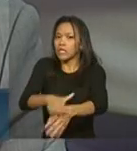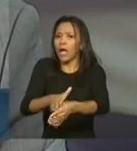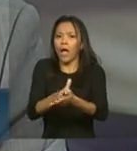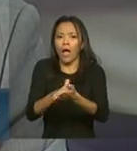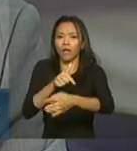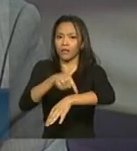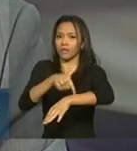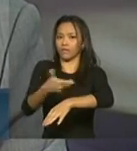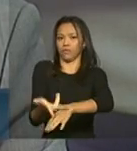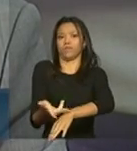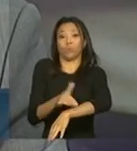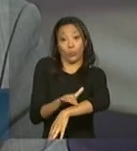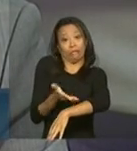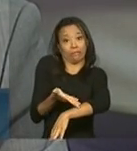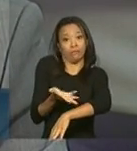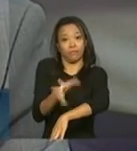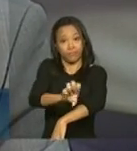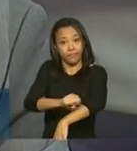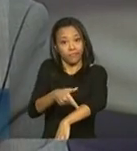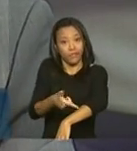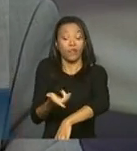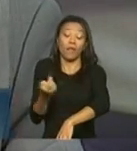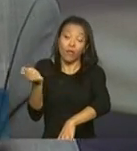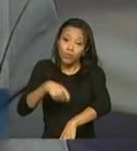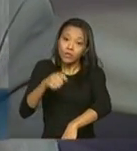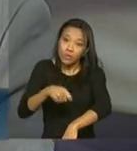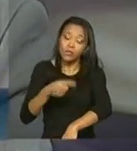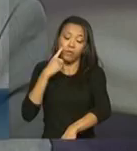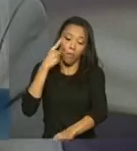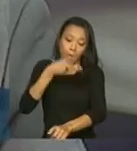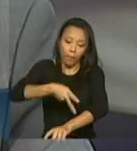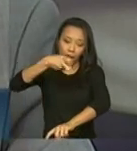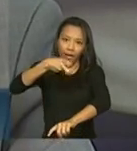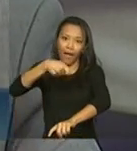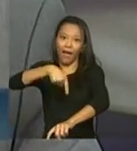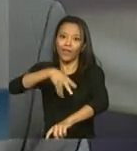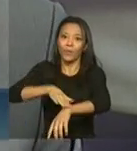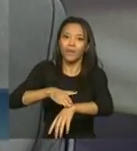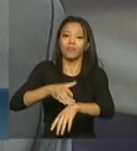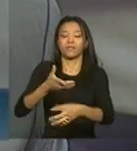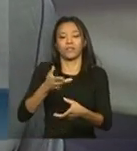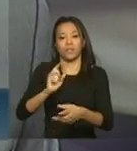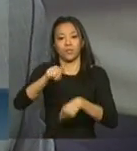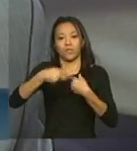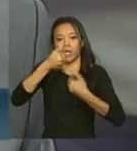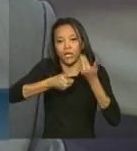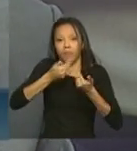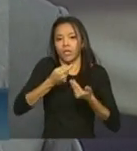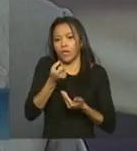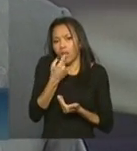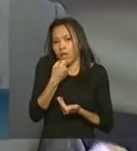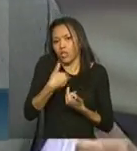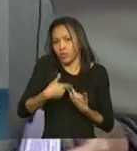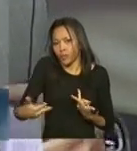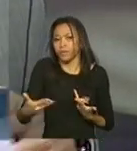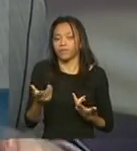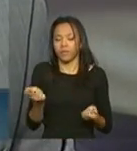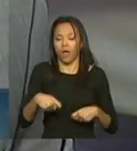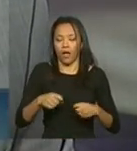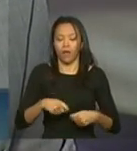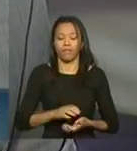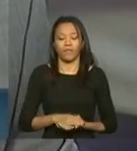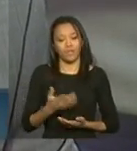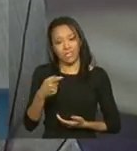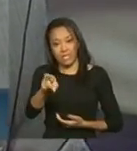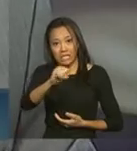possibilidade do diagnóstico de hanseníase. Então, é possível fazer o diagnóstico e nós vamos avançar nesse sentido. Colocamos à disposição de vocês, se tiver